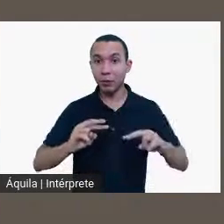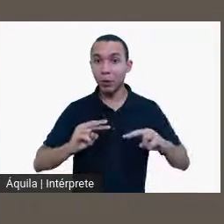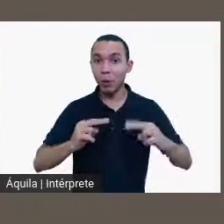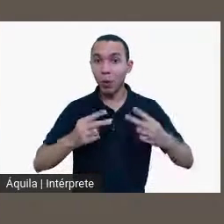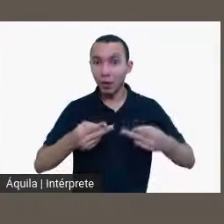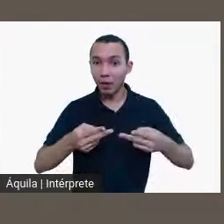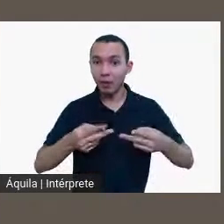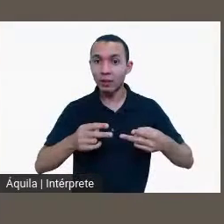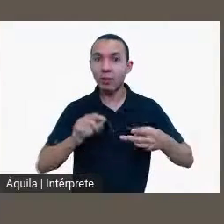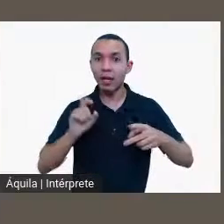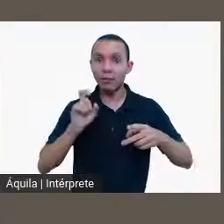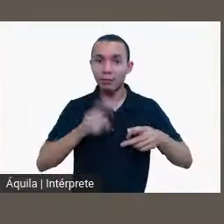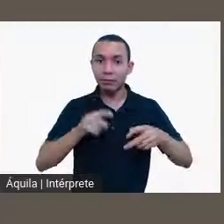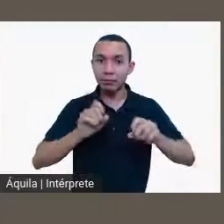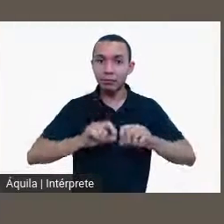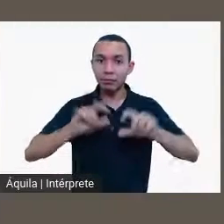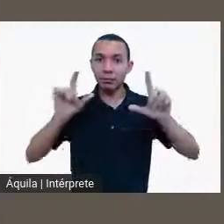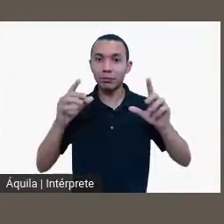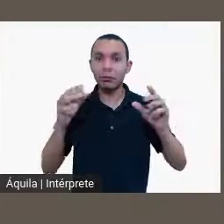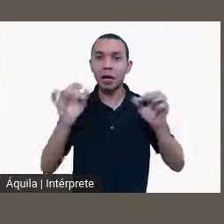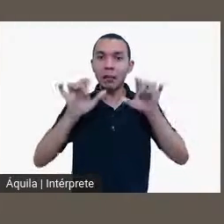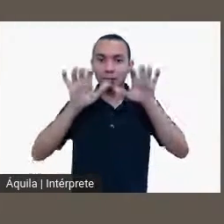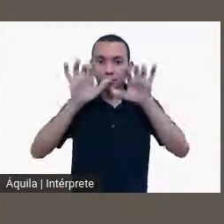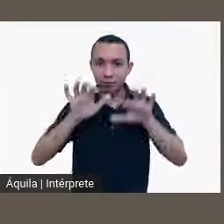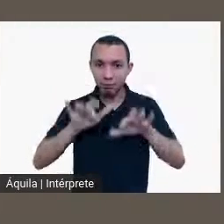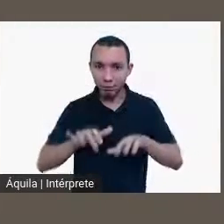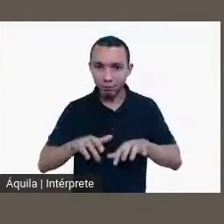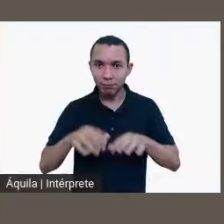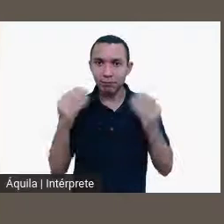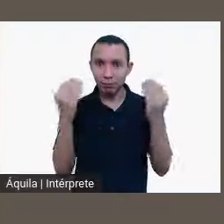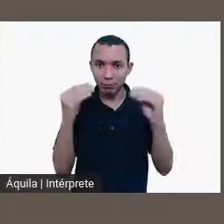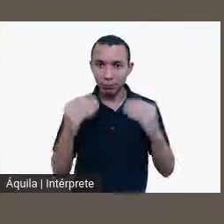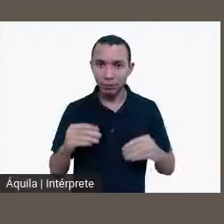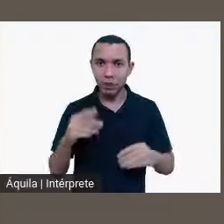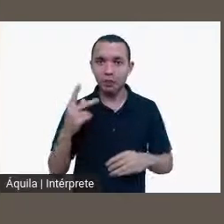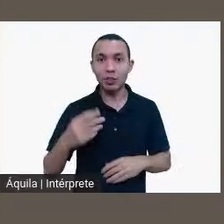preencherem um formulário e poder comprovar a sua presença, tá?